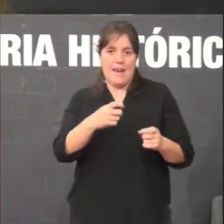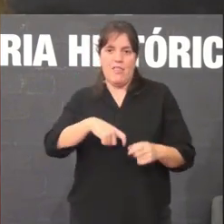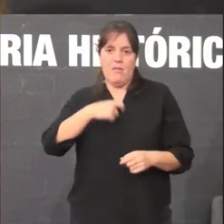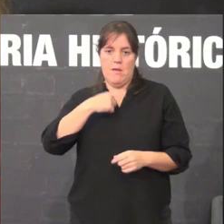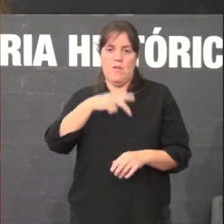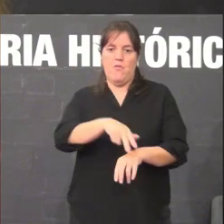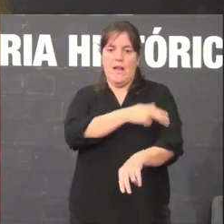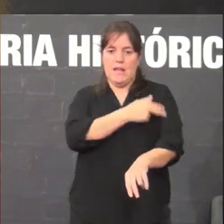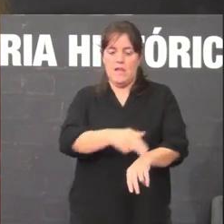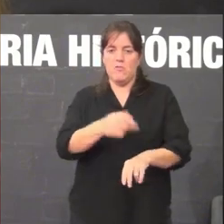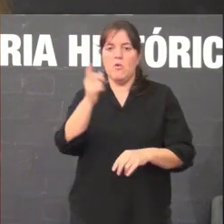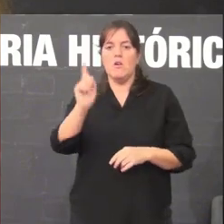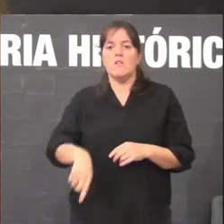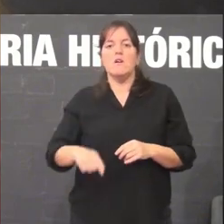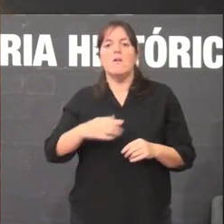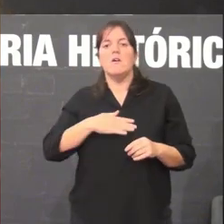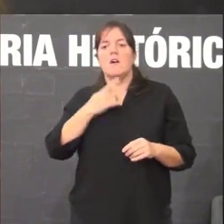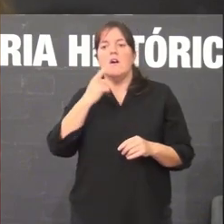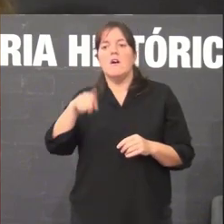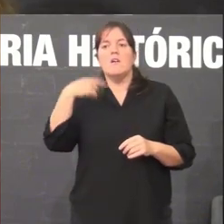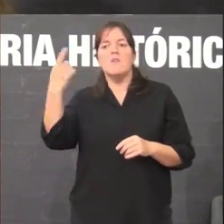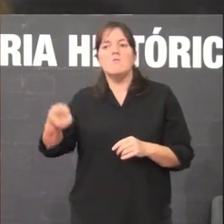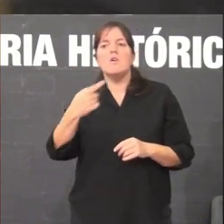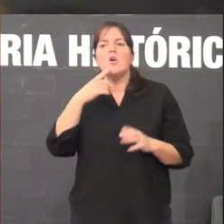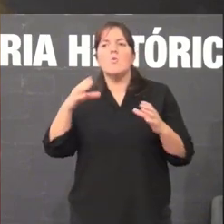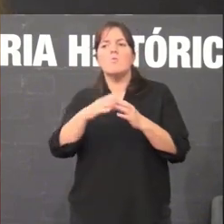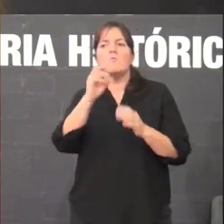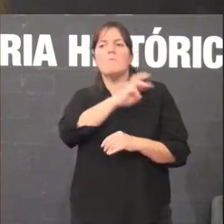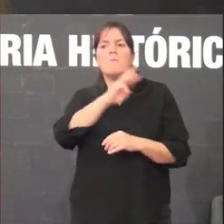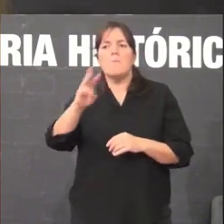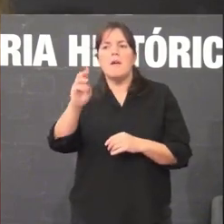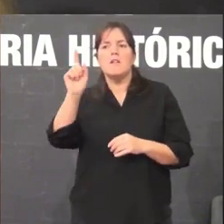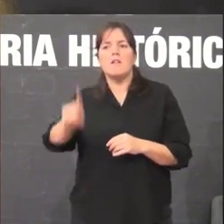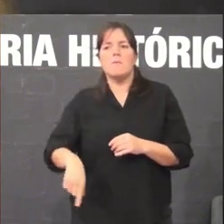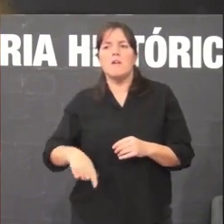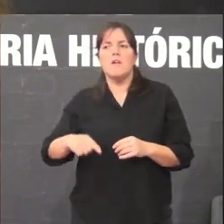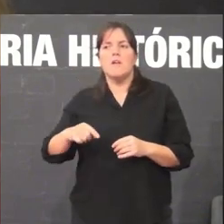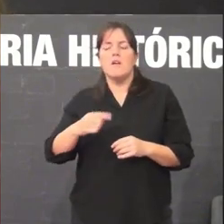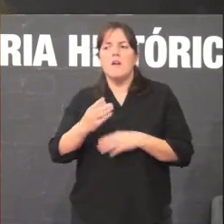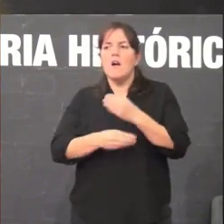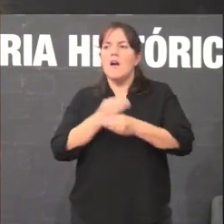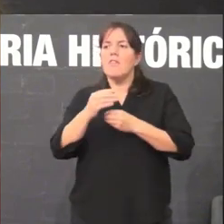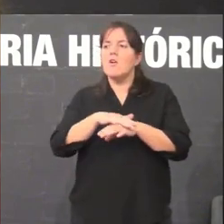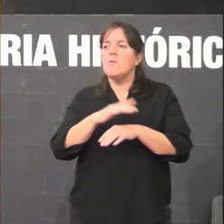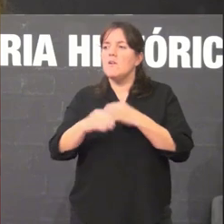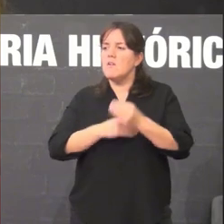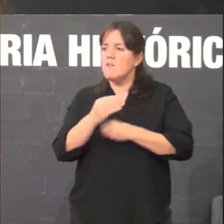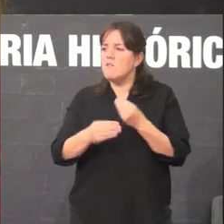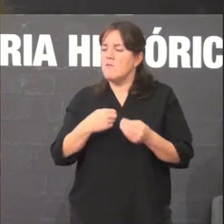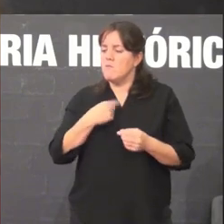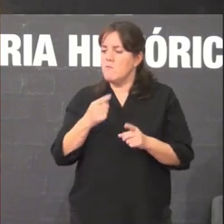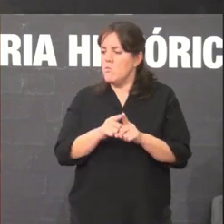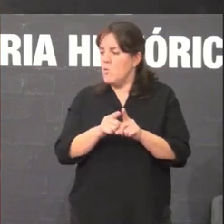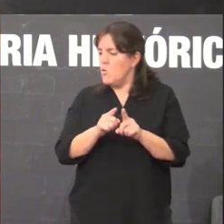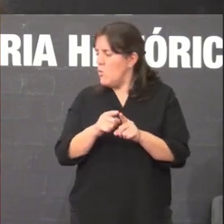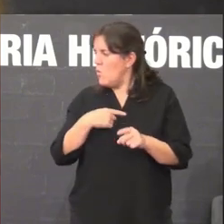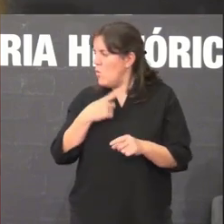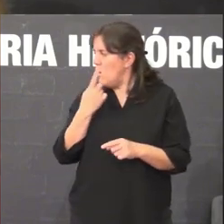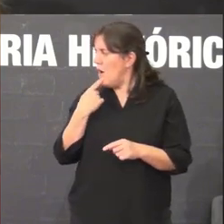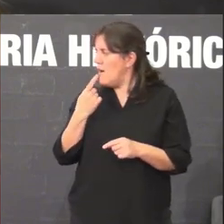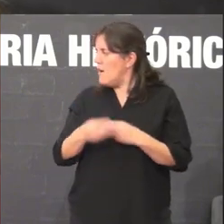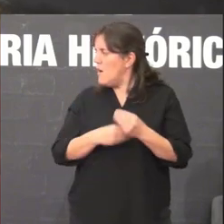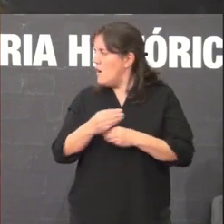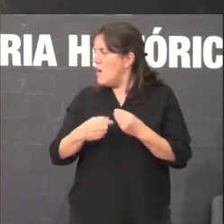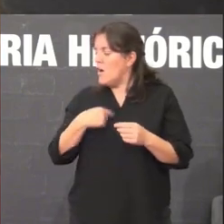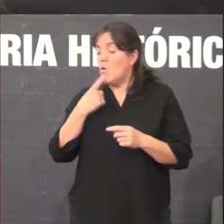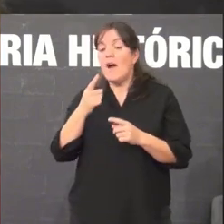a chegada ao poder do Partido Popular em novembro de 2011, o Governo anula os efeitos práticos desta lei e não orçamenta